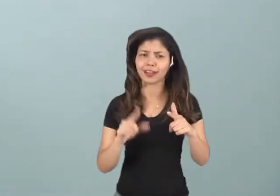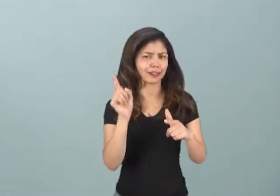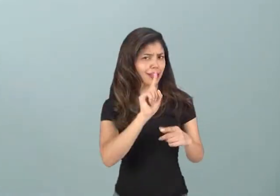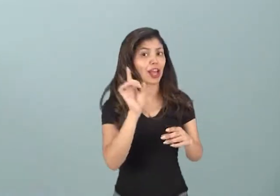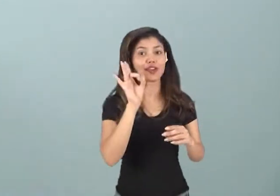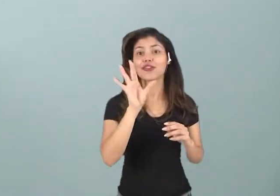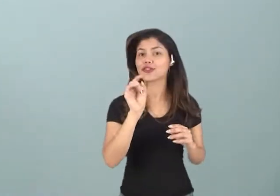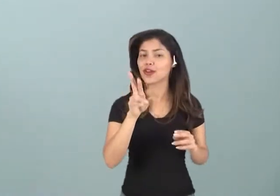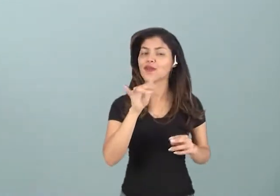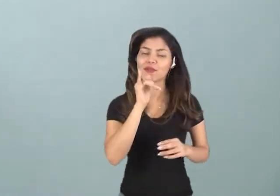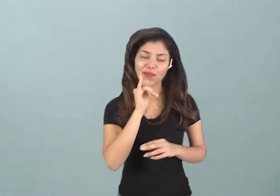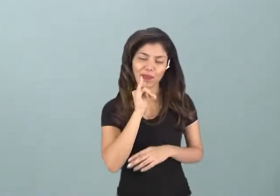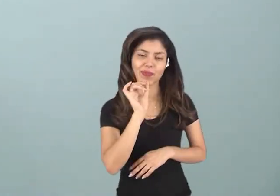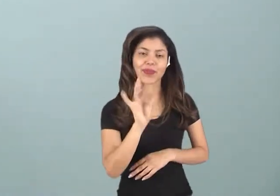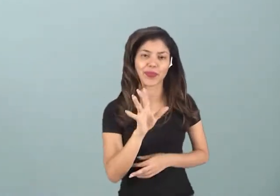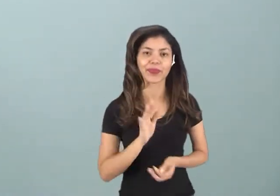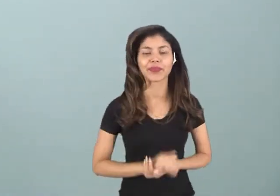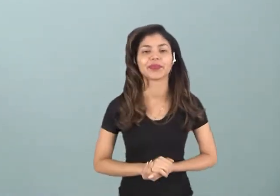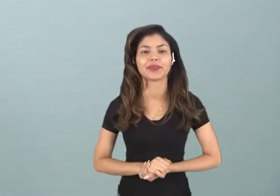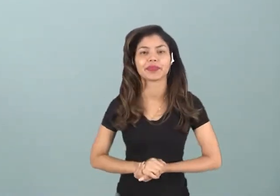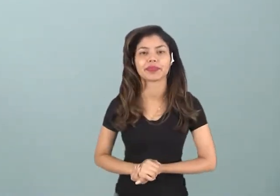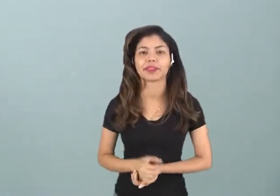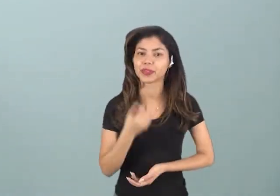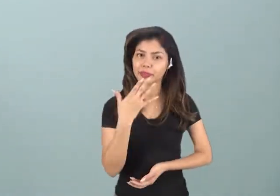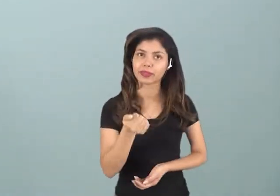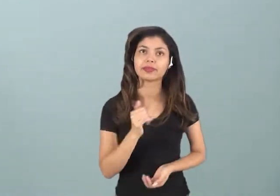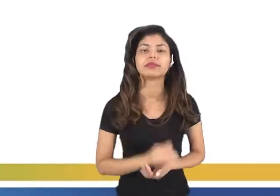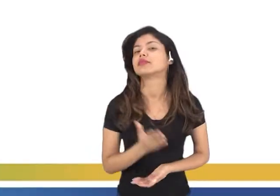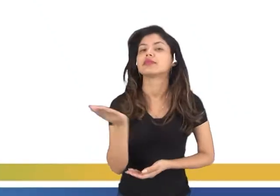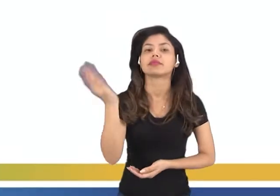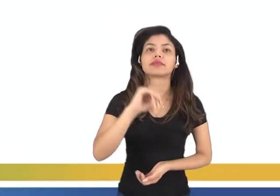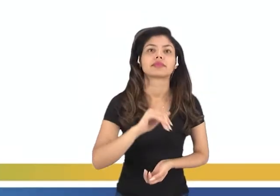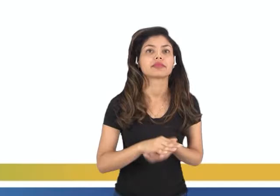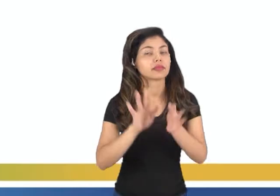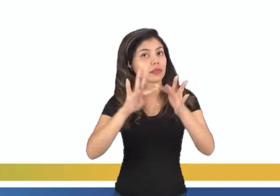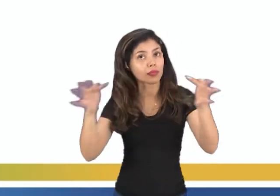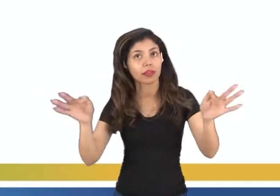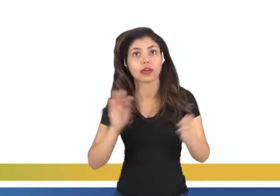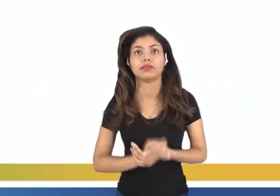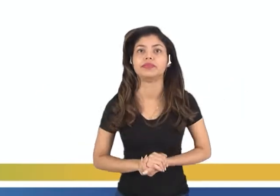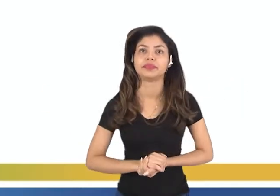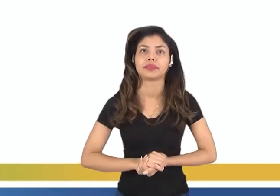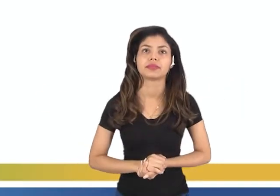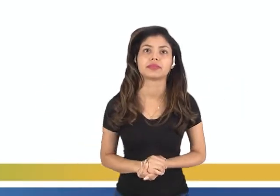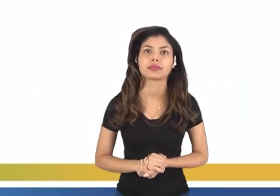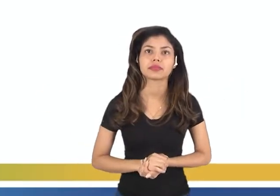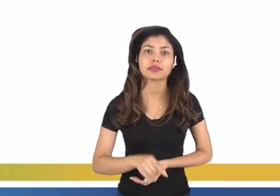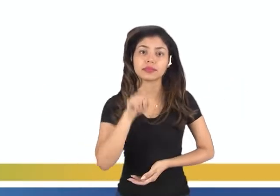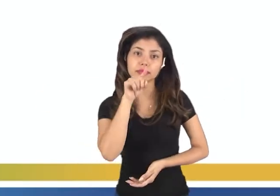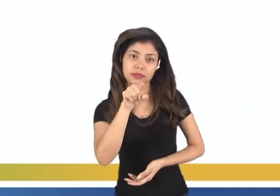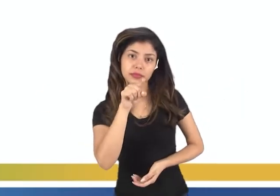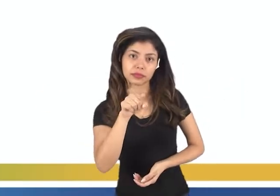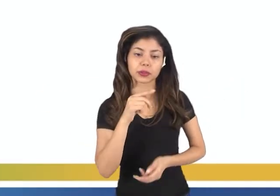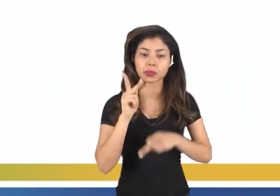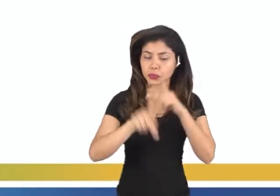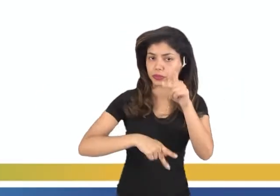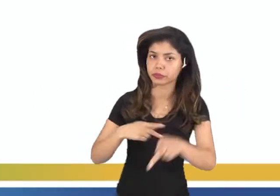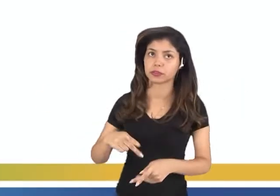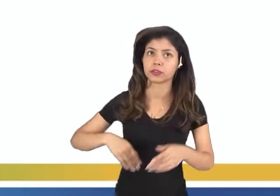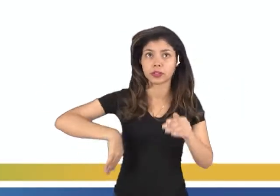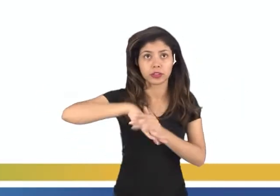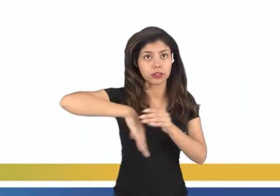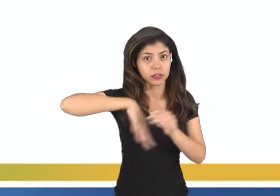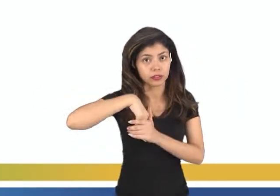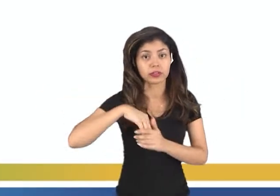apenas um exemplo para a gente começar a aula, tá bom? Vamos voltar na frase? Então, essa galera não joga, mas